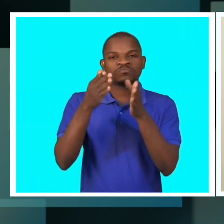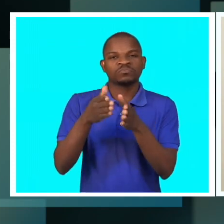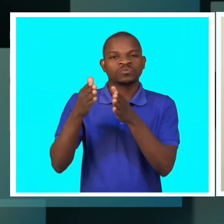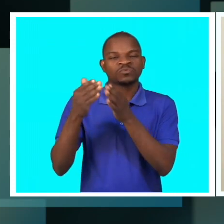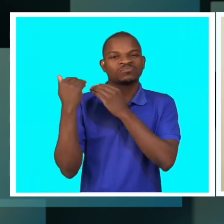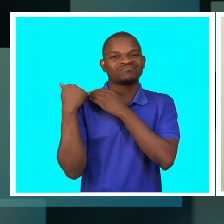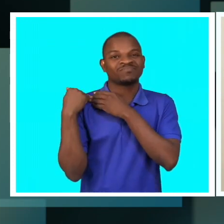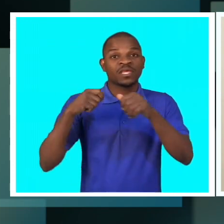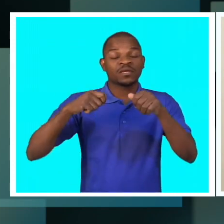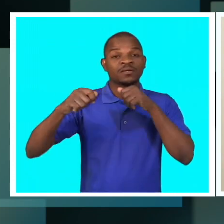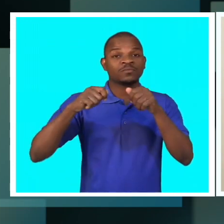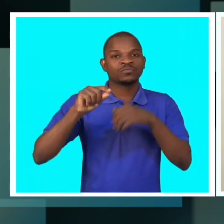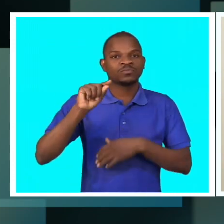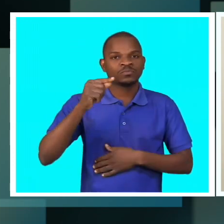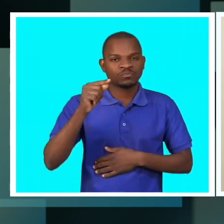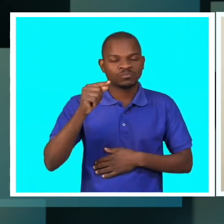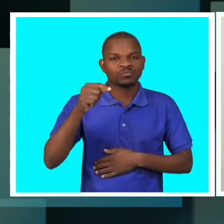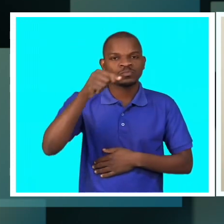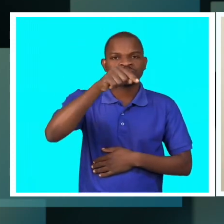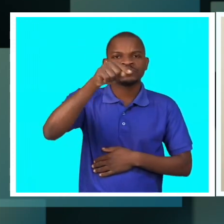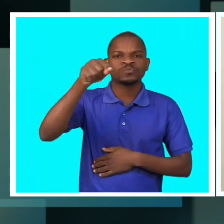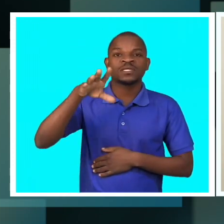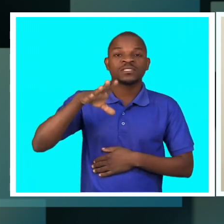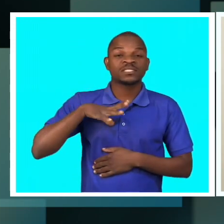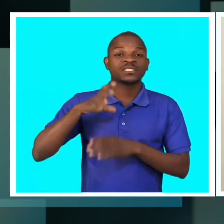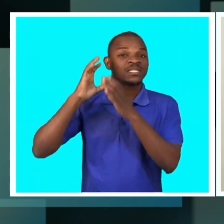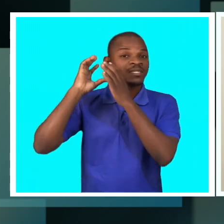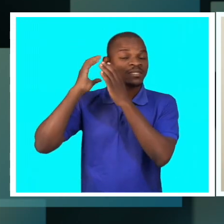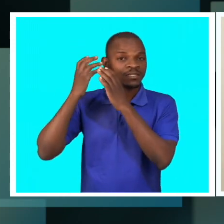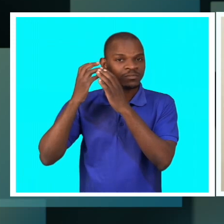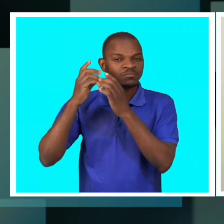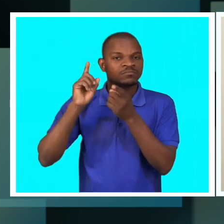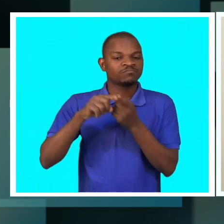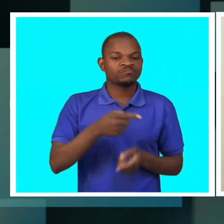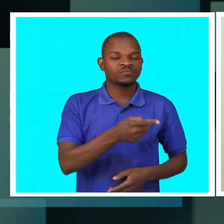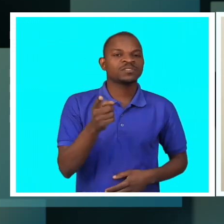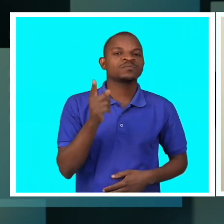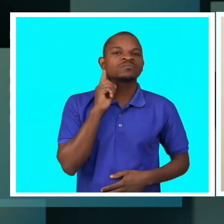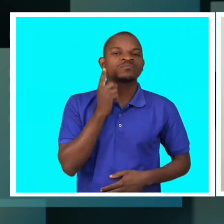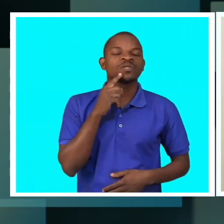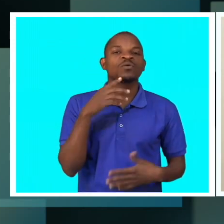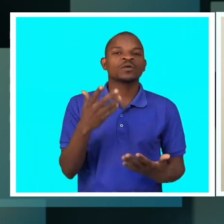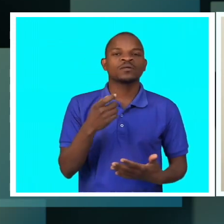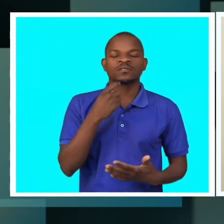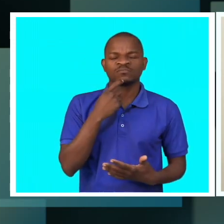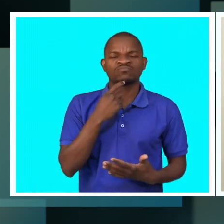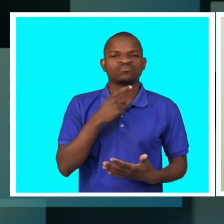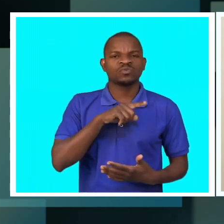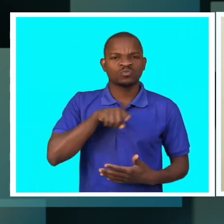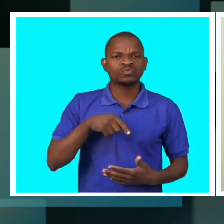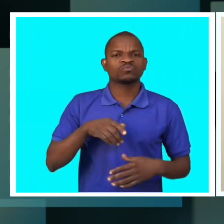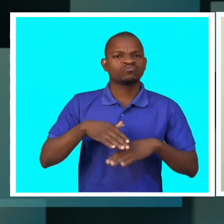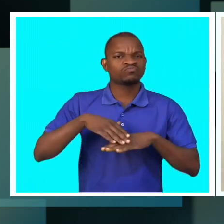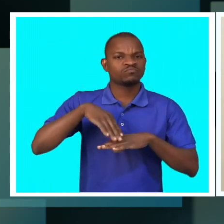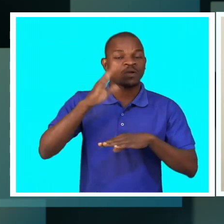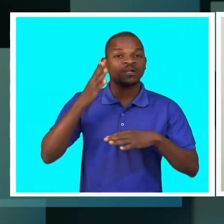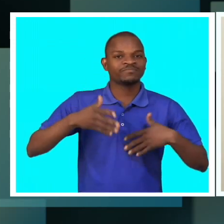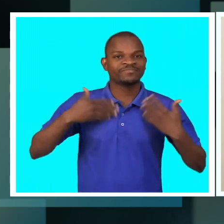distritos onde estão instaladas as rádios e eles disseram que estão